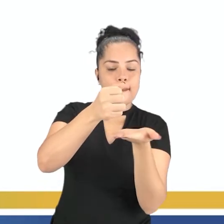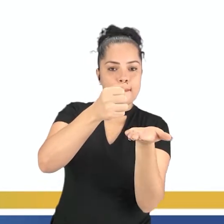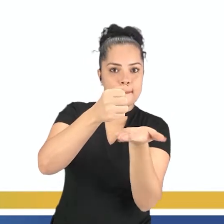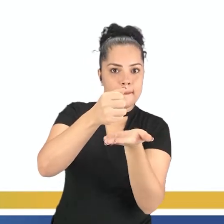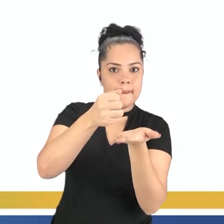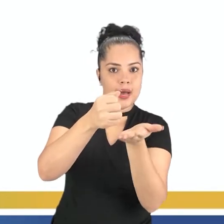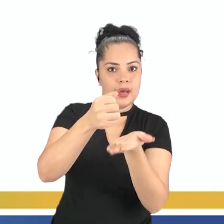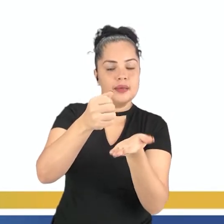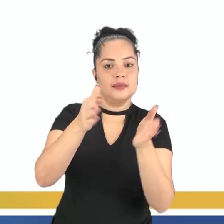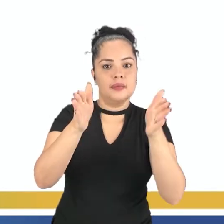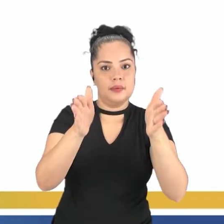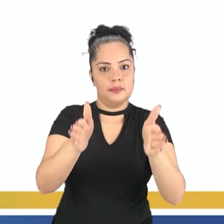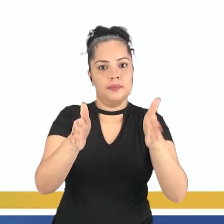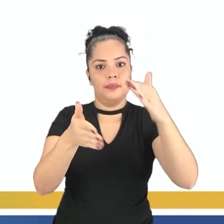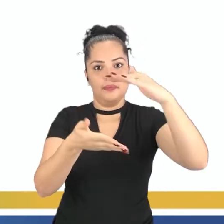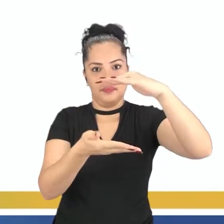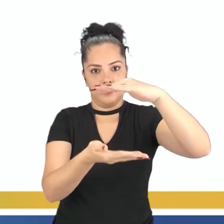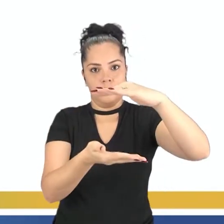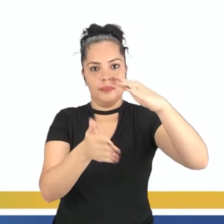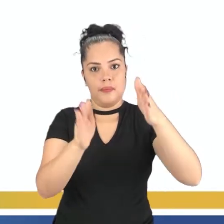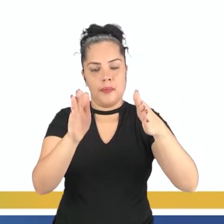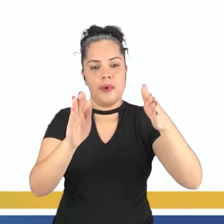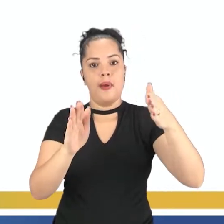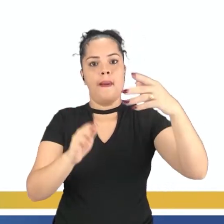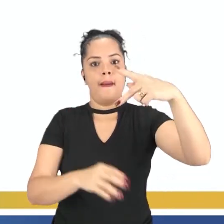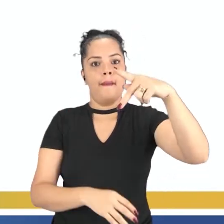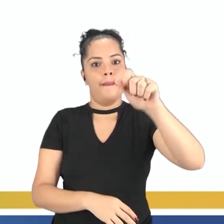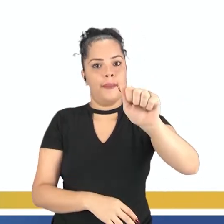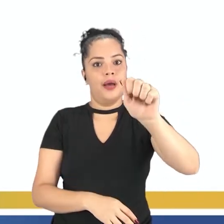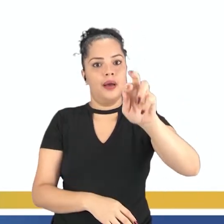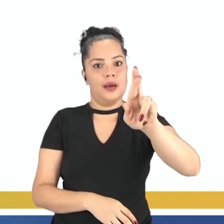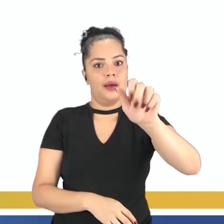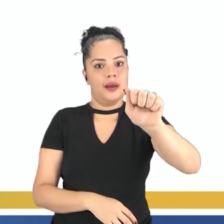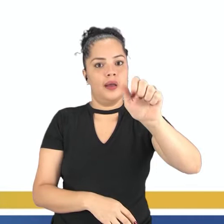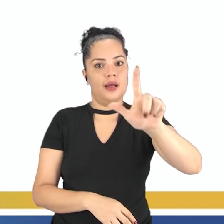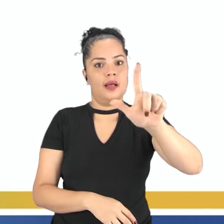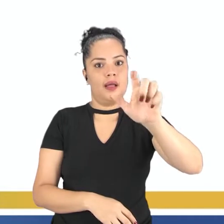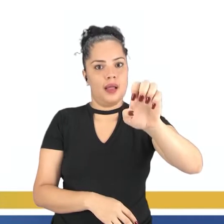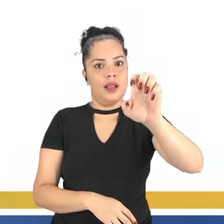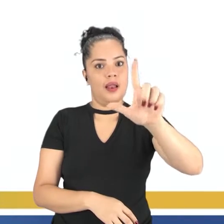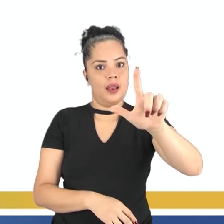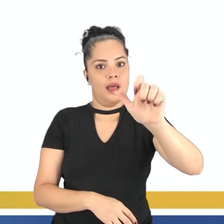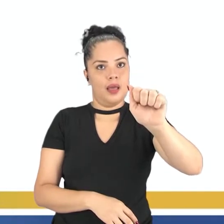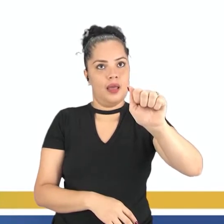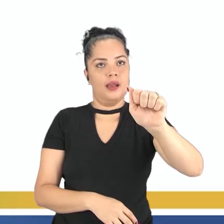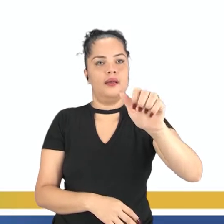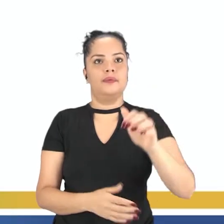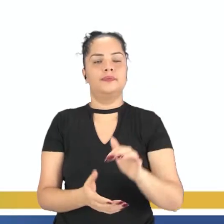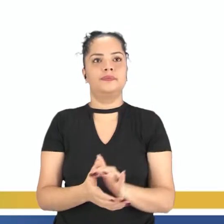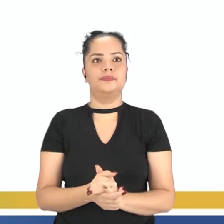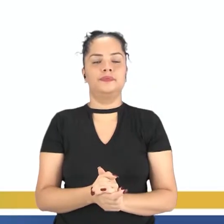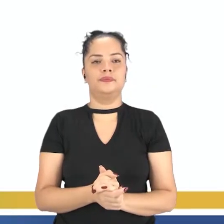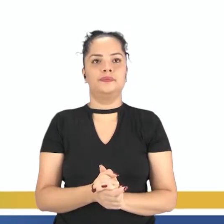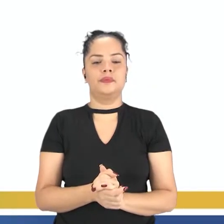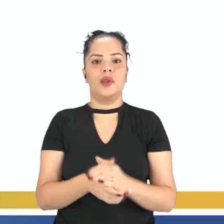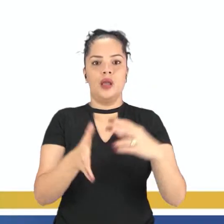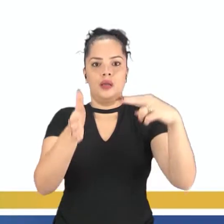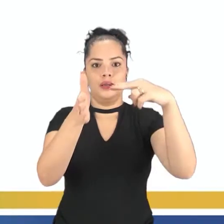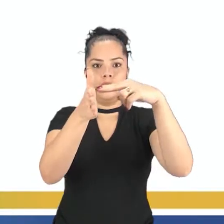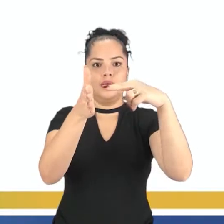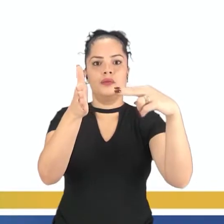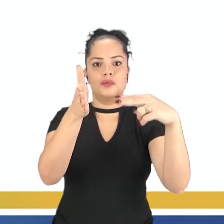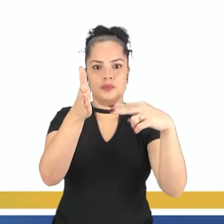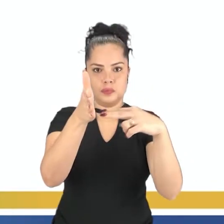dos prismas são paralelogramas, ok? É um caso especial de prisma. Então, gente, ó, os prismas